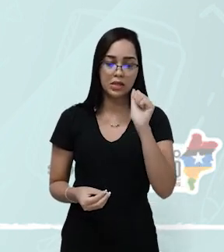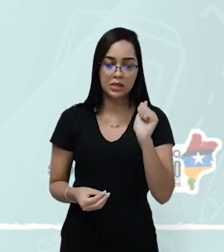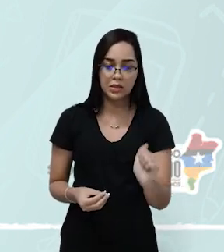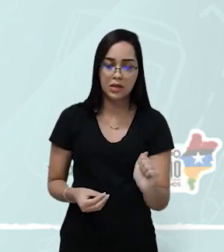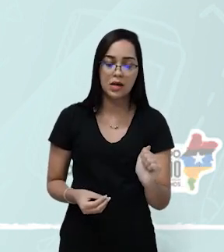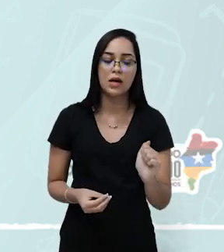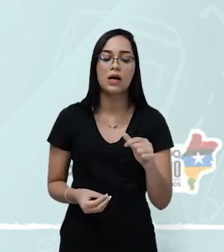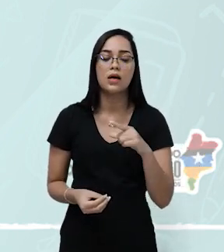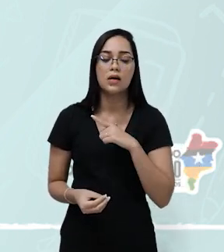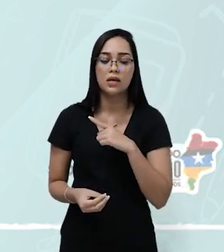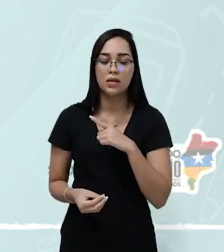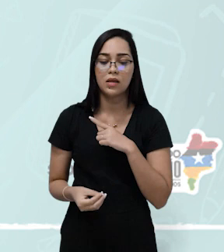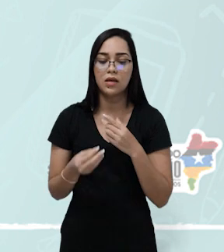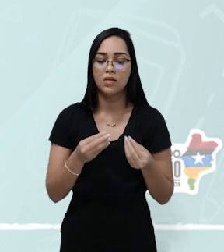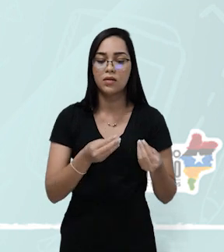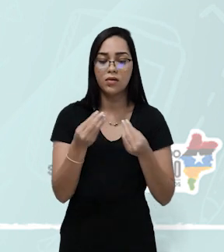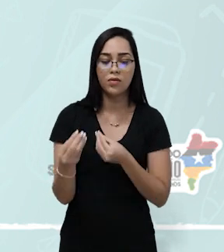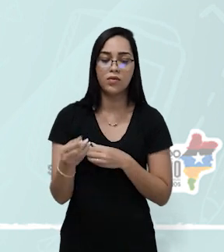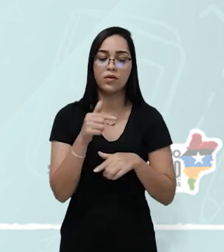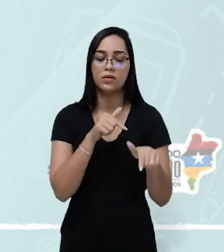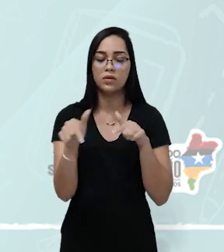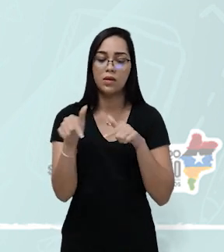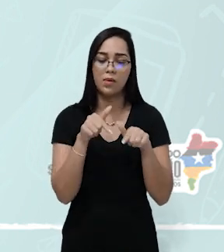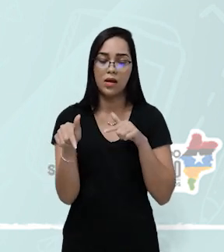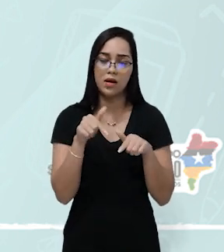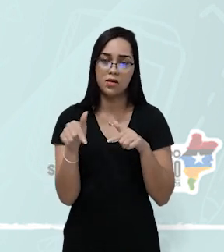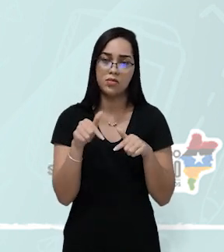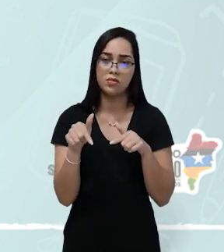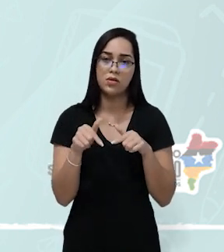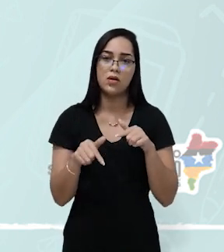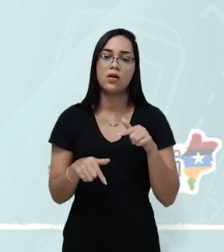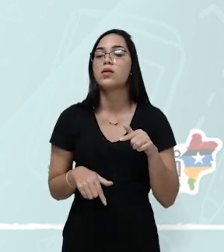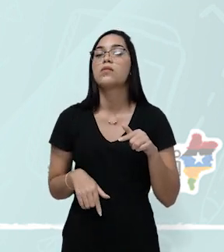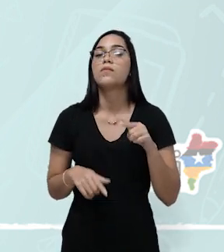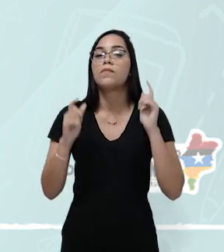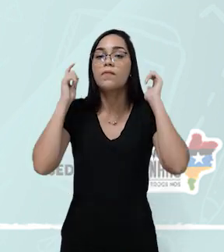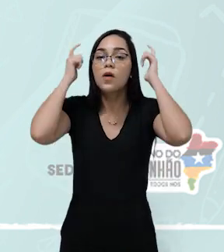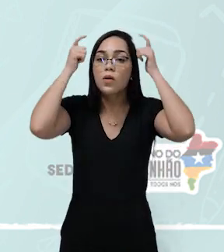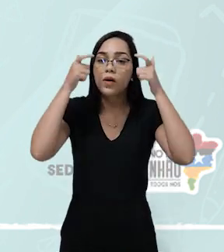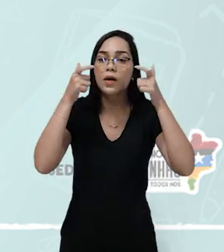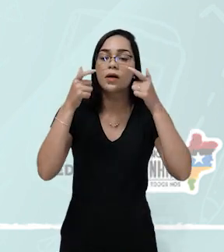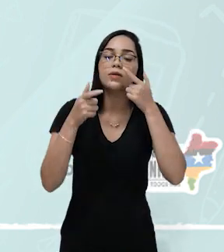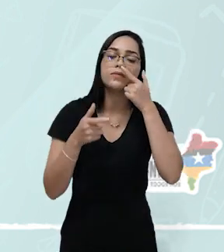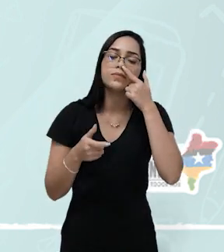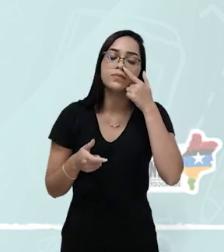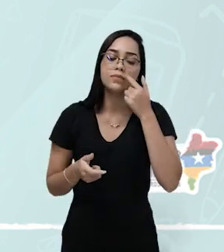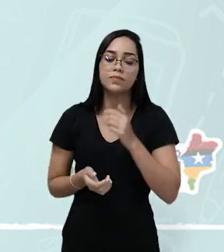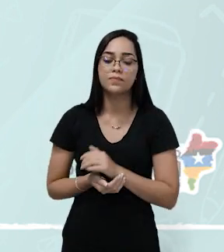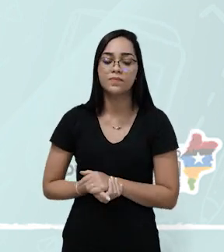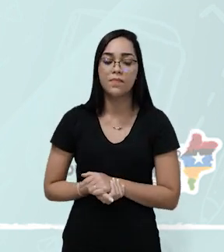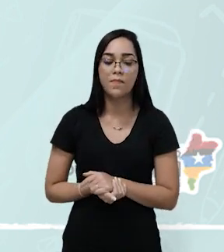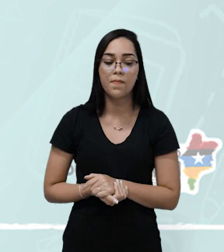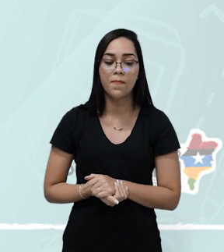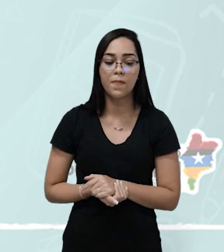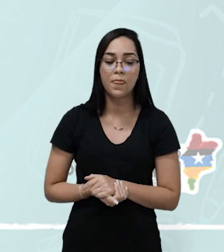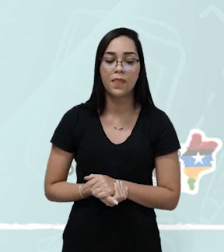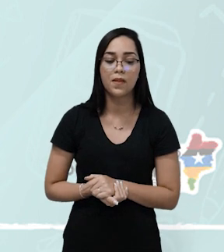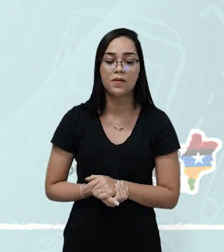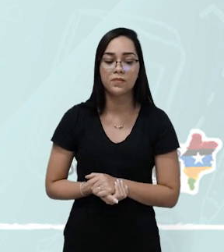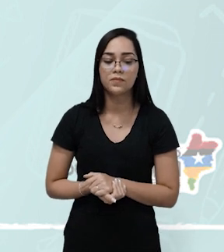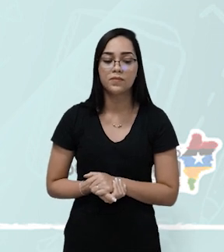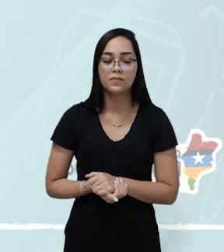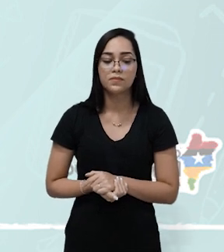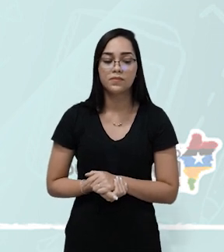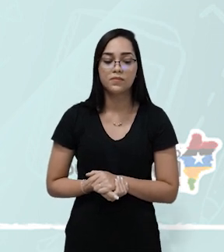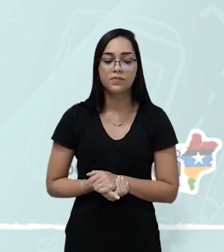Janeiro, em terras que foram oferecidas por Mendes Sá como retribuição a serviços